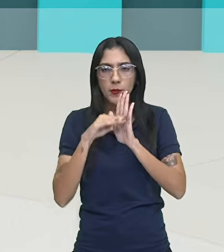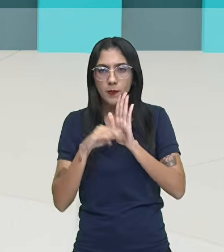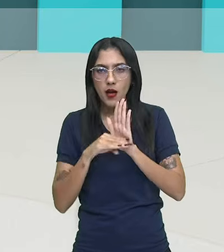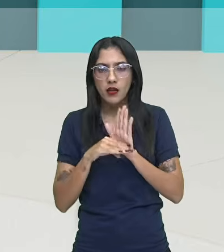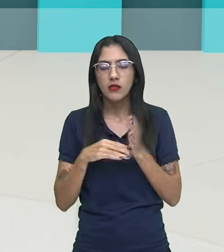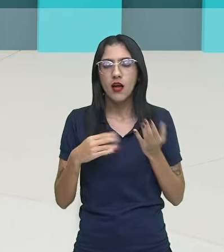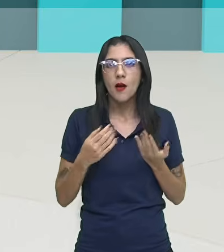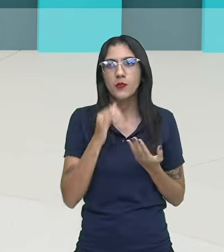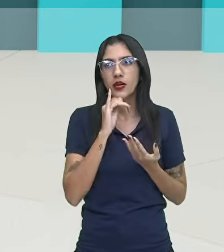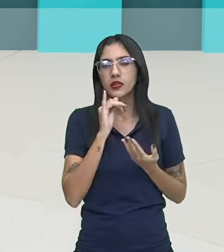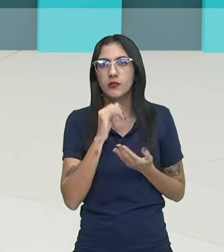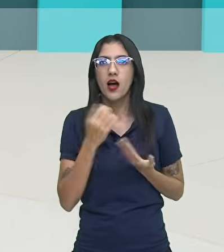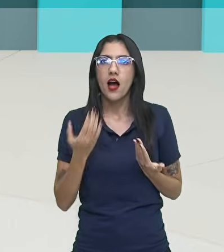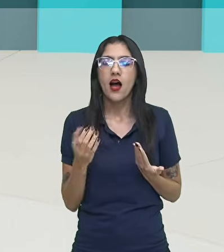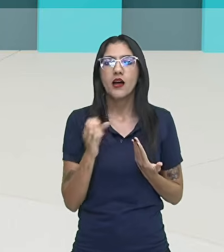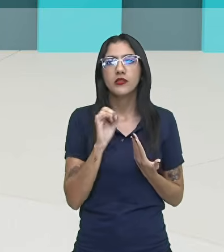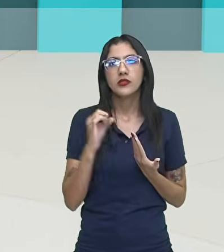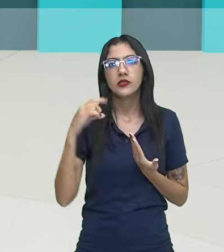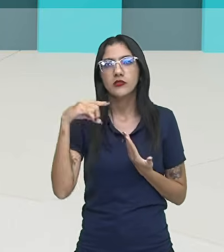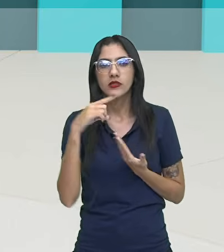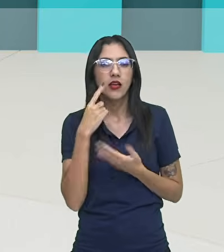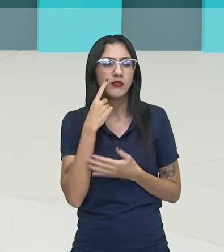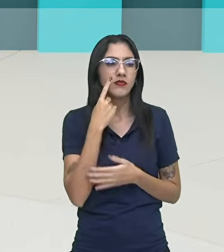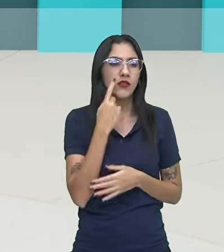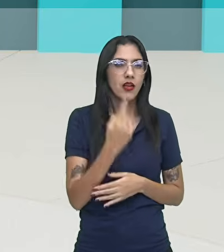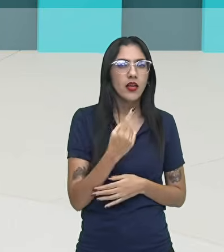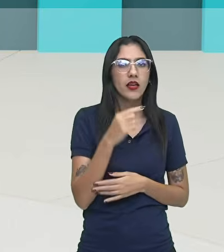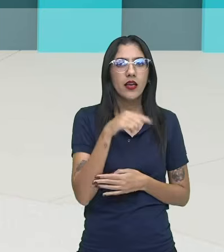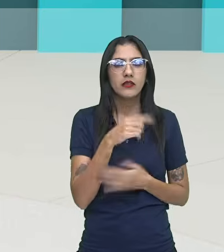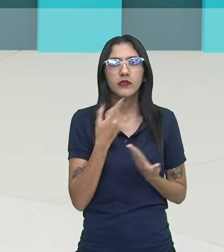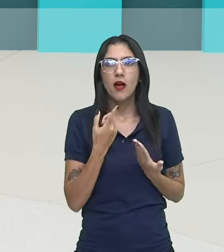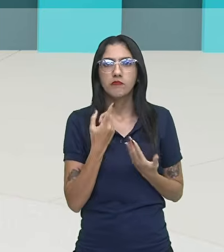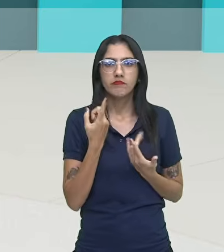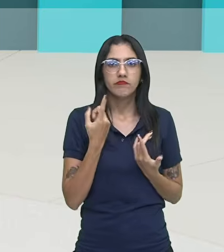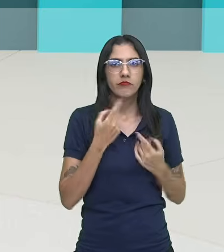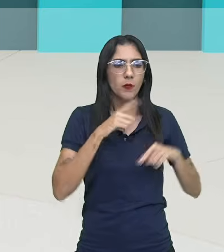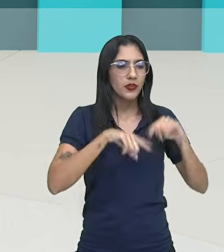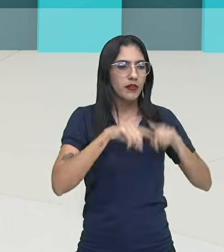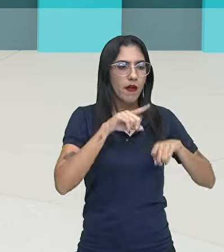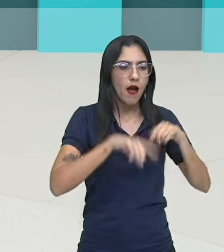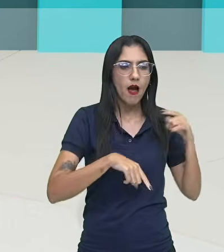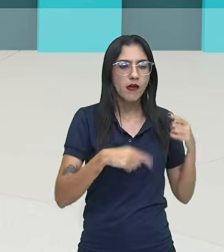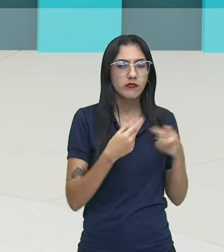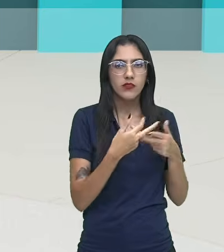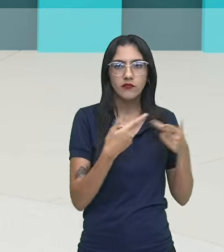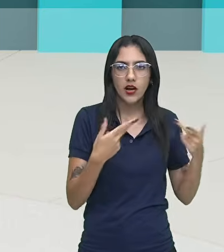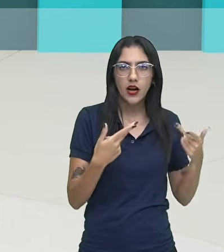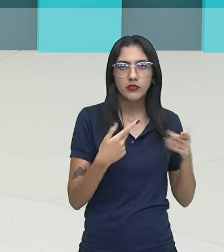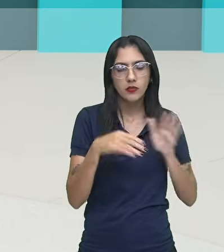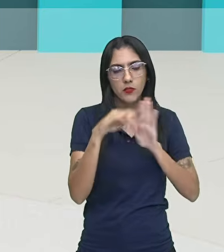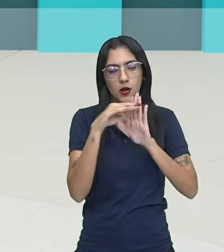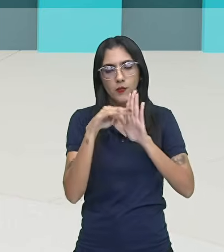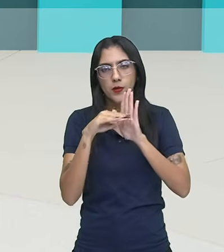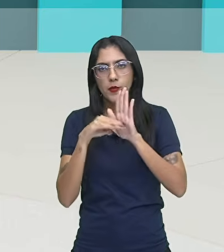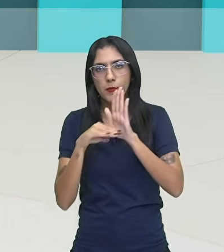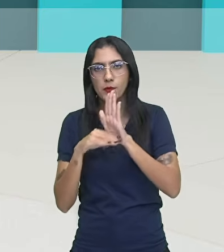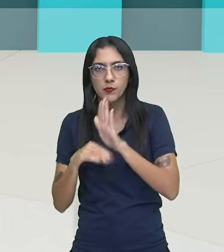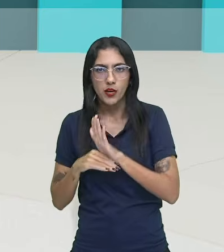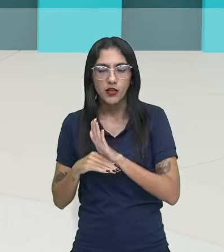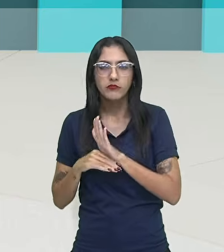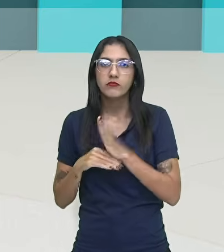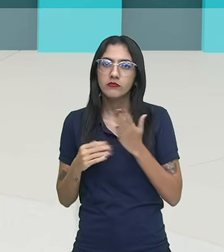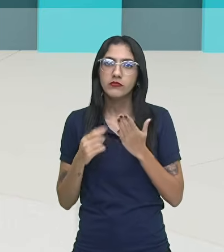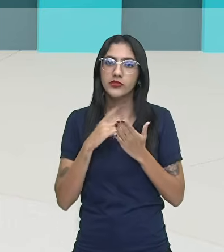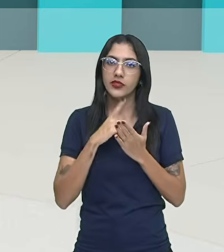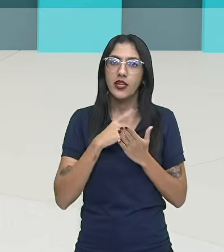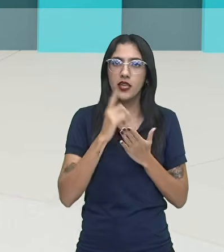para vocês mexerem na caixa, digamos, da máquina tal. Aí, passo 1, passo 2, passo 3.